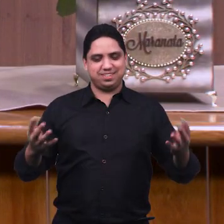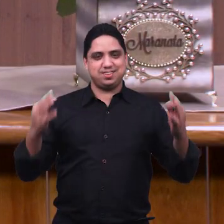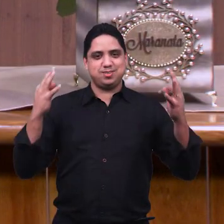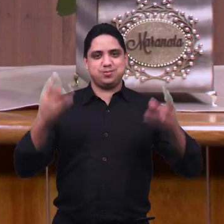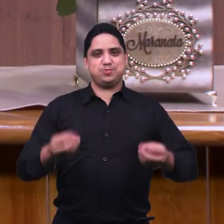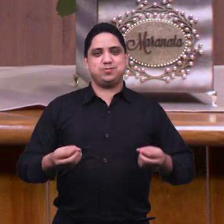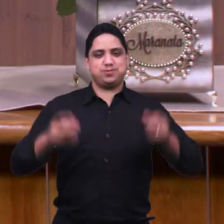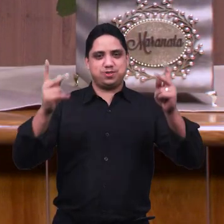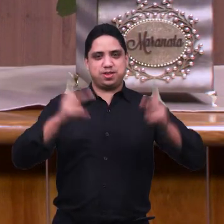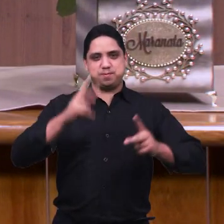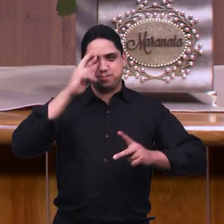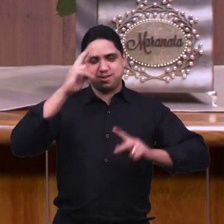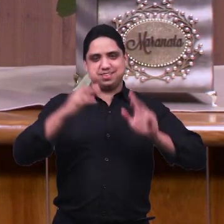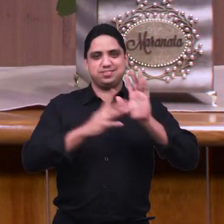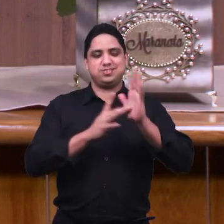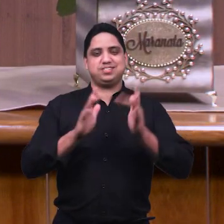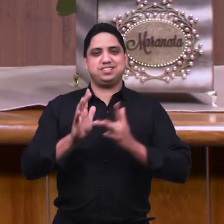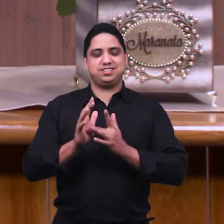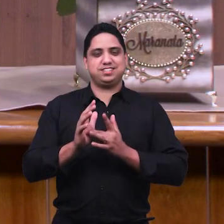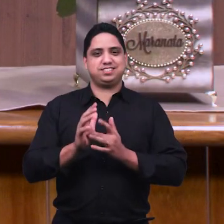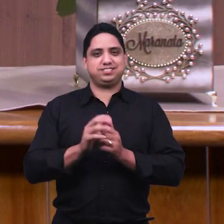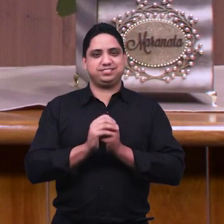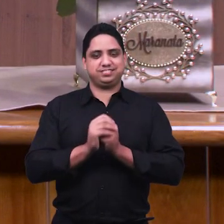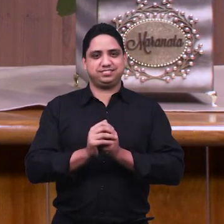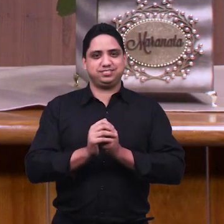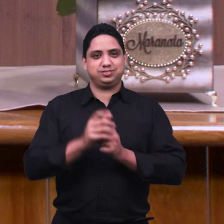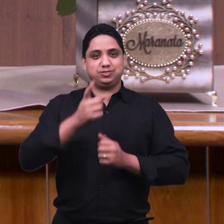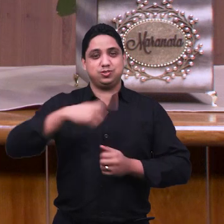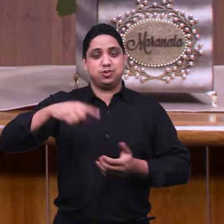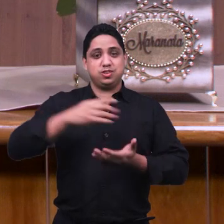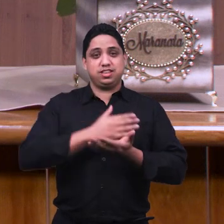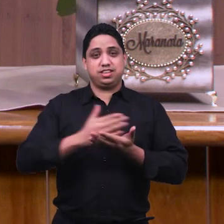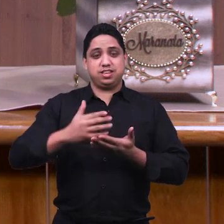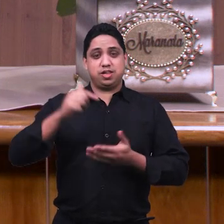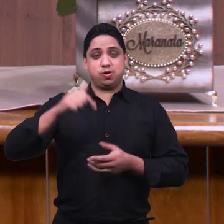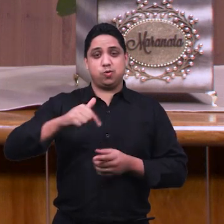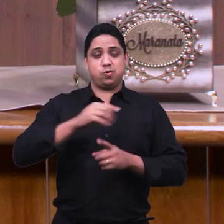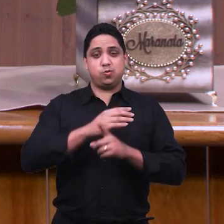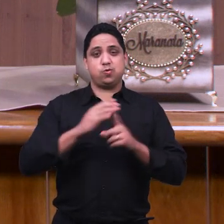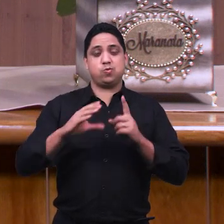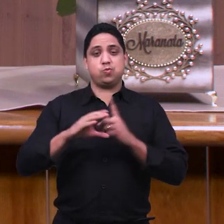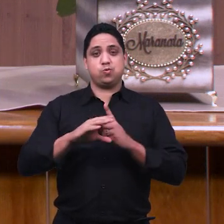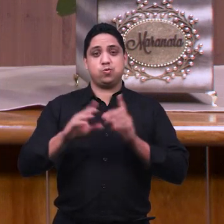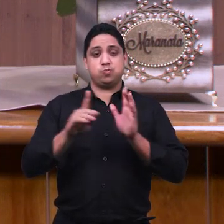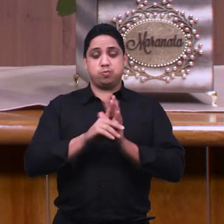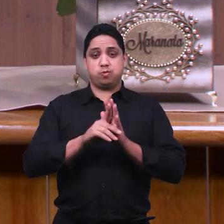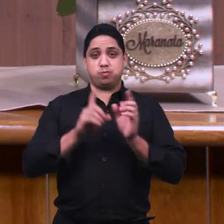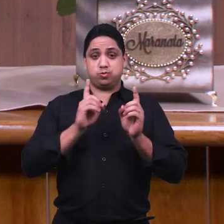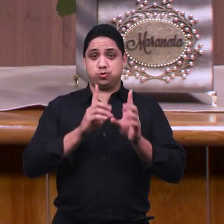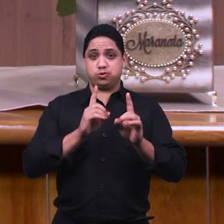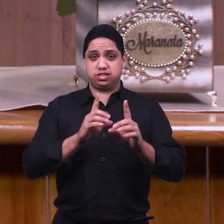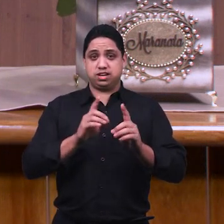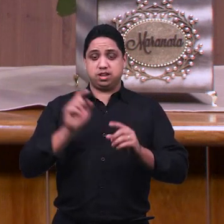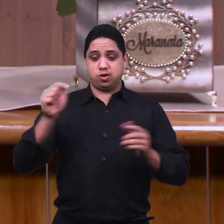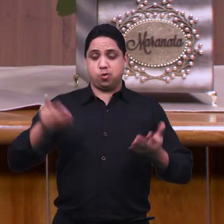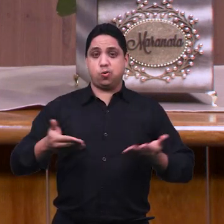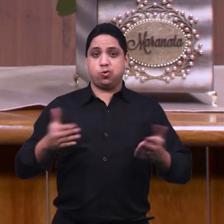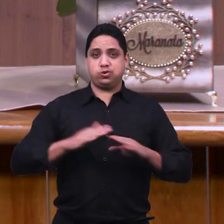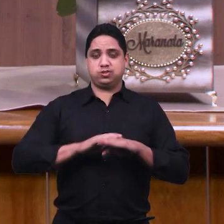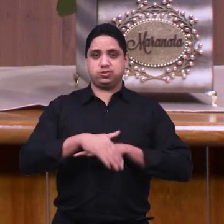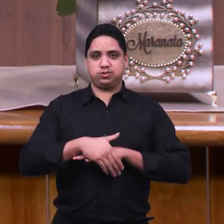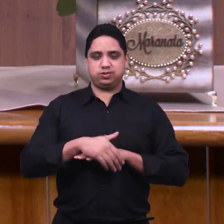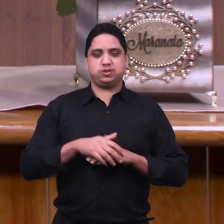saudamos a todos com a paz do Senhor Jesus. Nós estamos dando início aqui a um culto de doutrina, uma palavra doutrinária nesta